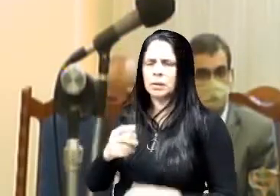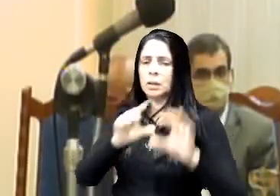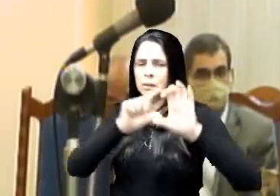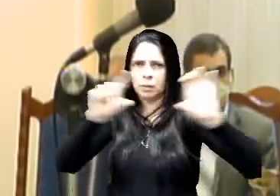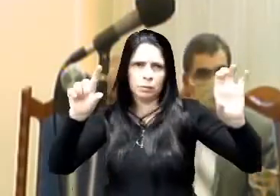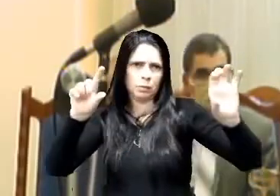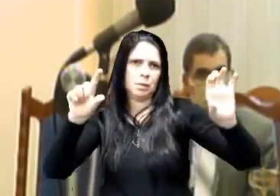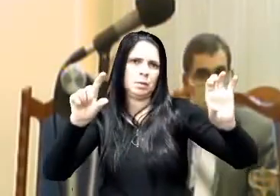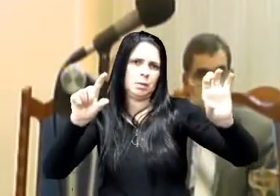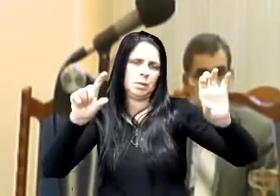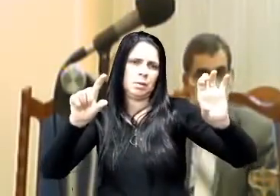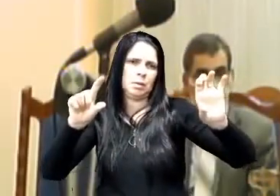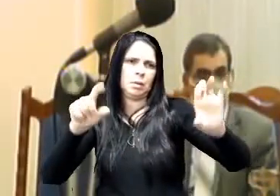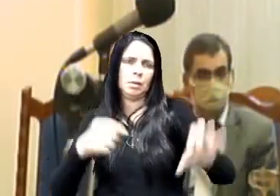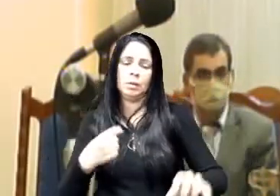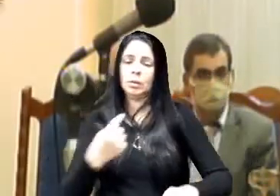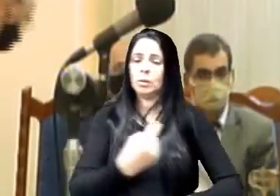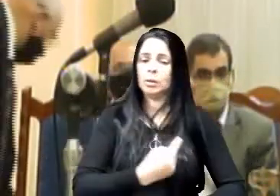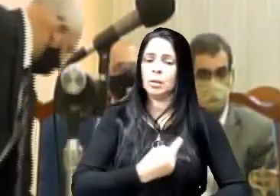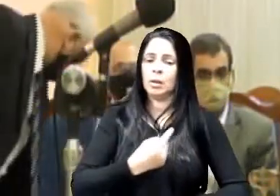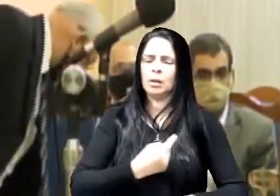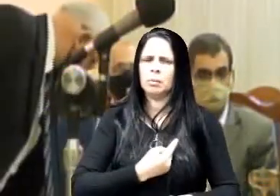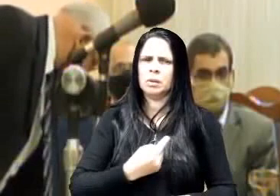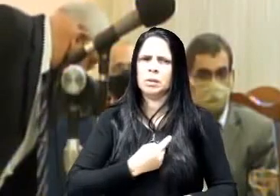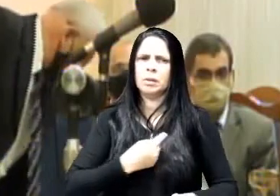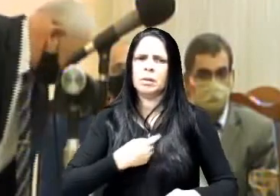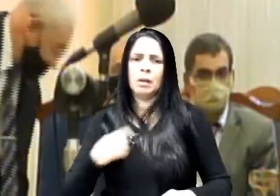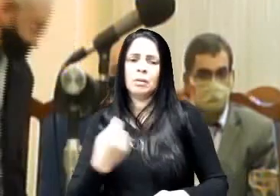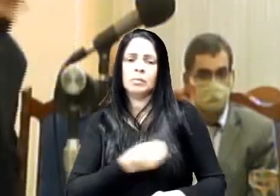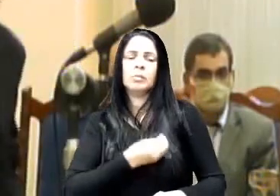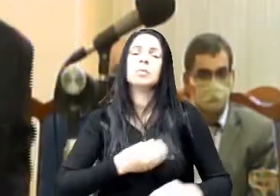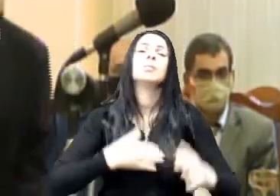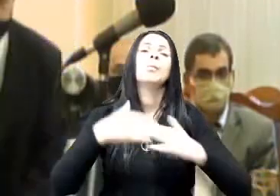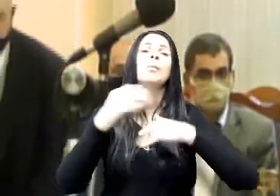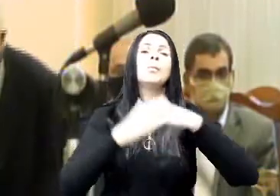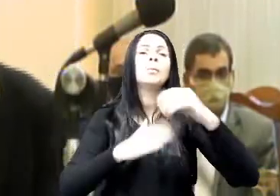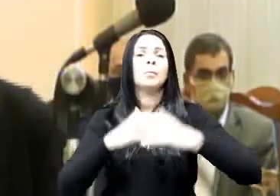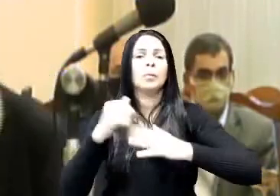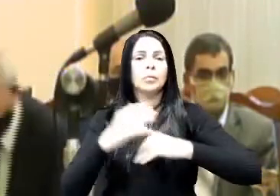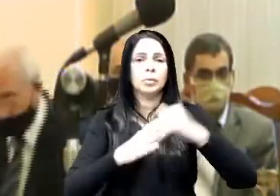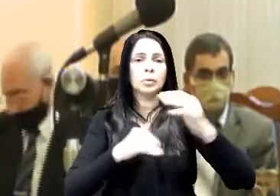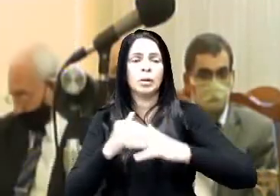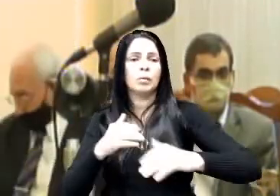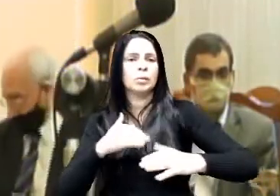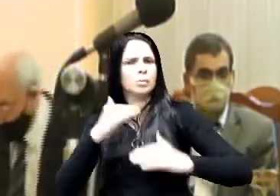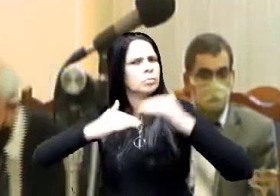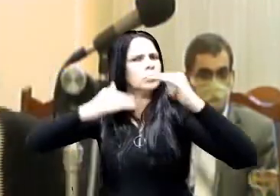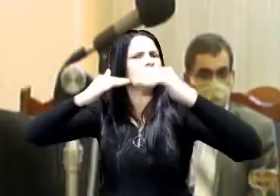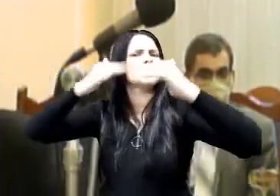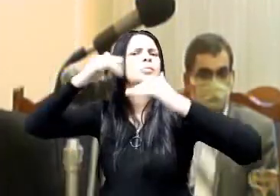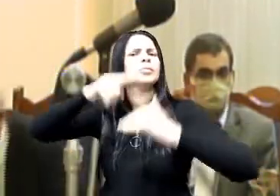Na vida profissional, você vai crescendo, vai chegando,